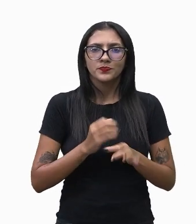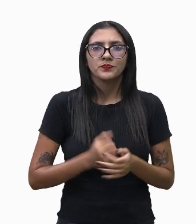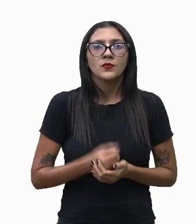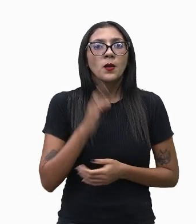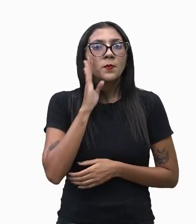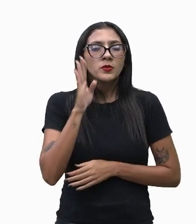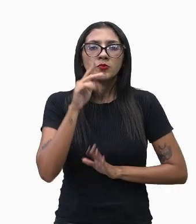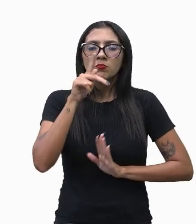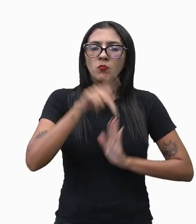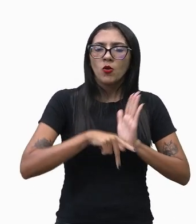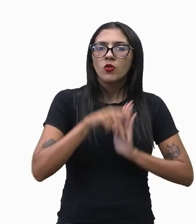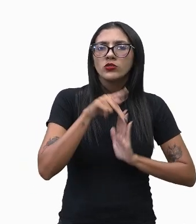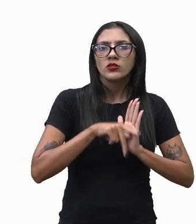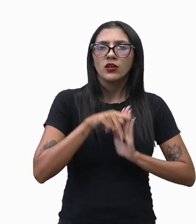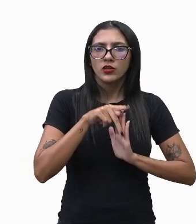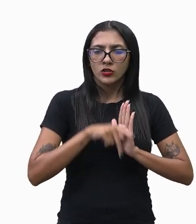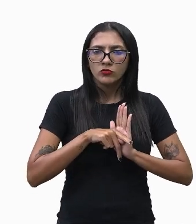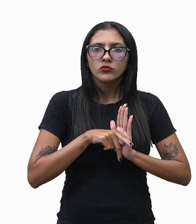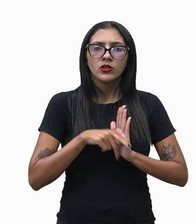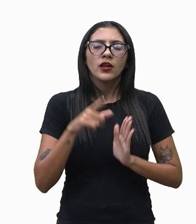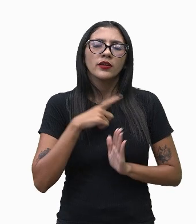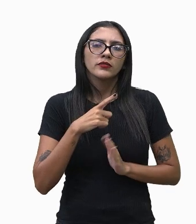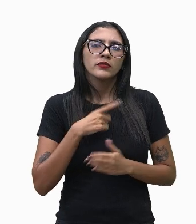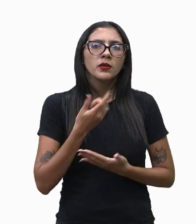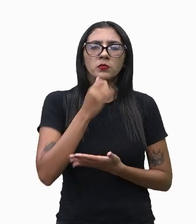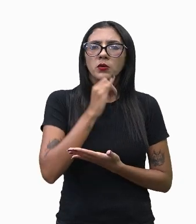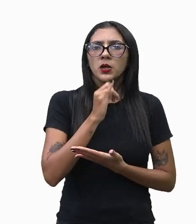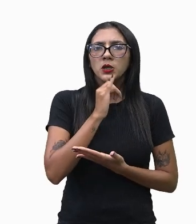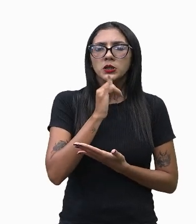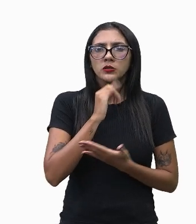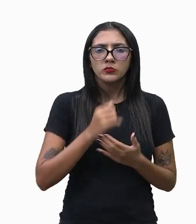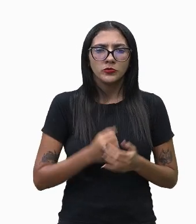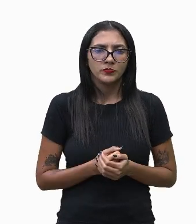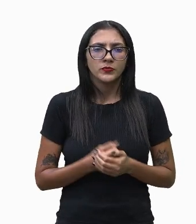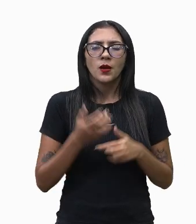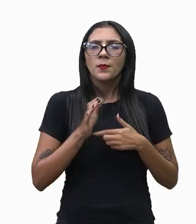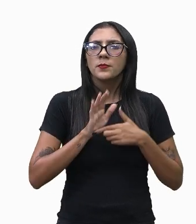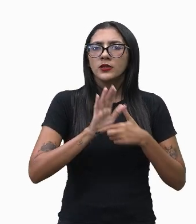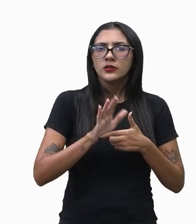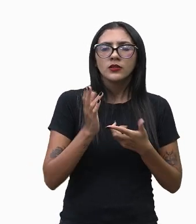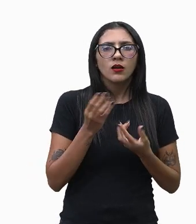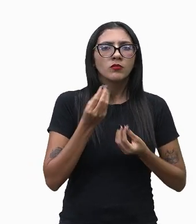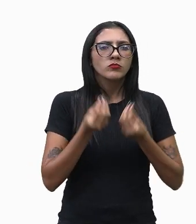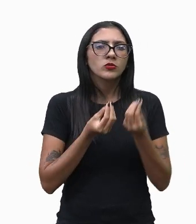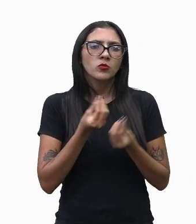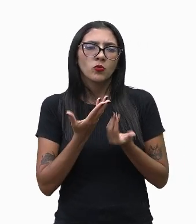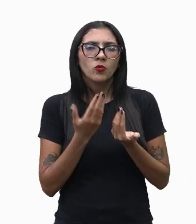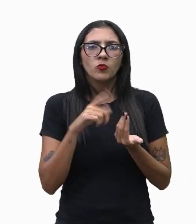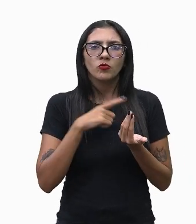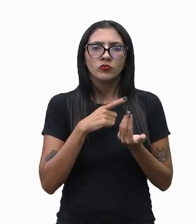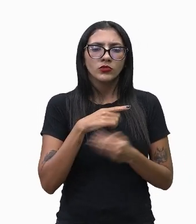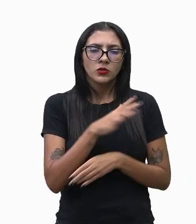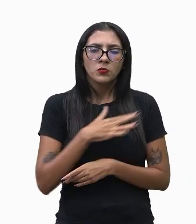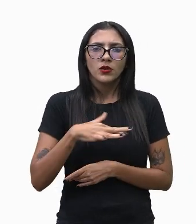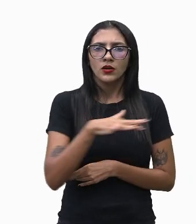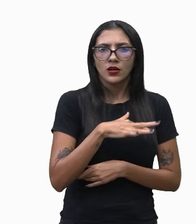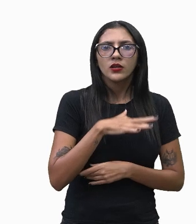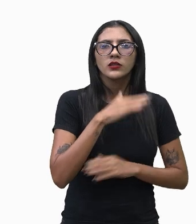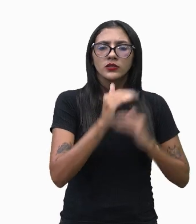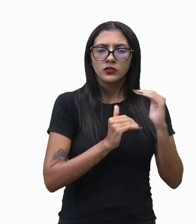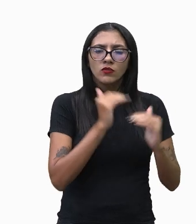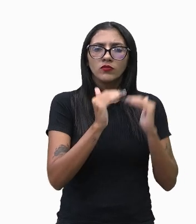projetos ambientais que vêm trazer aí, né, essa questão do desenvolvimento sustentável que